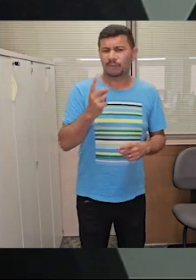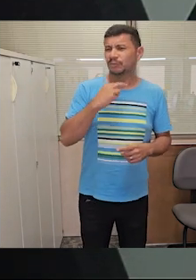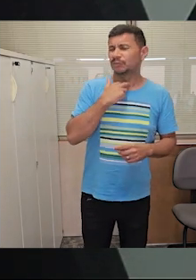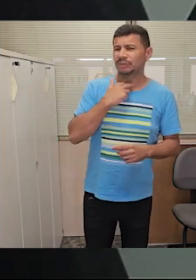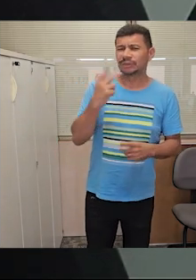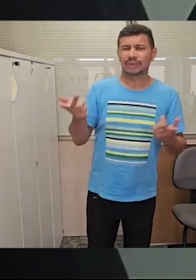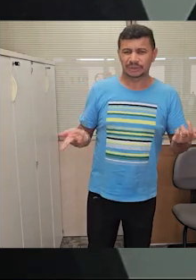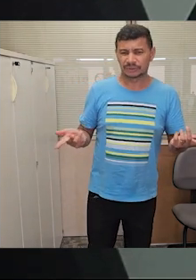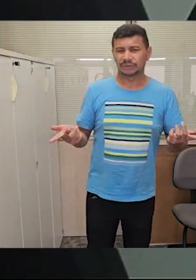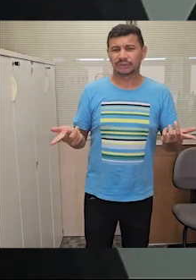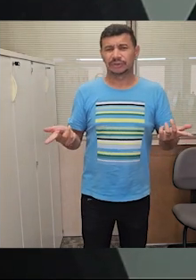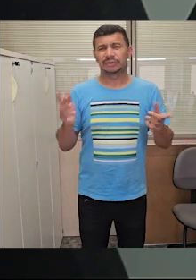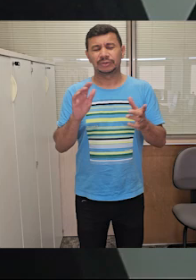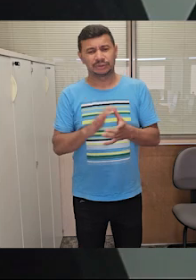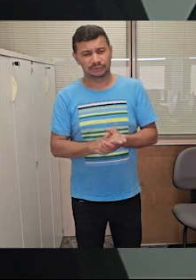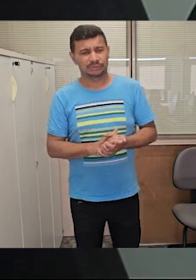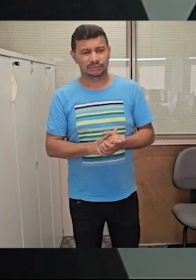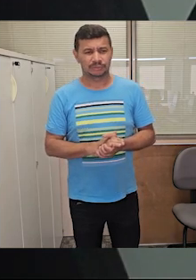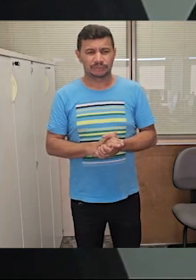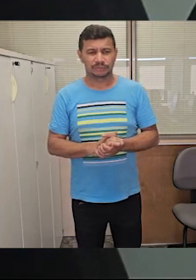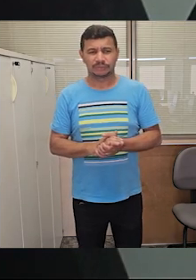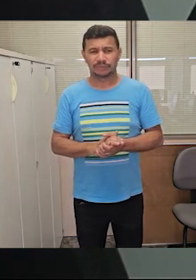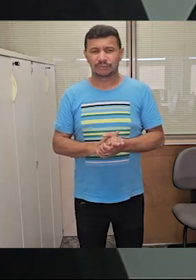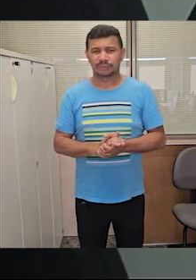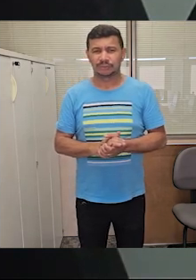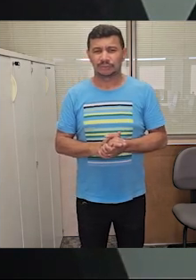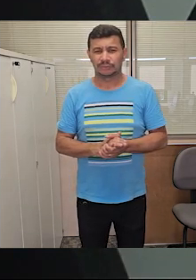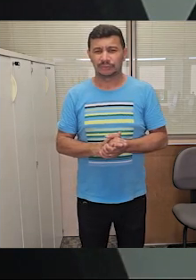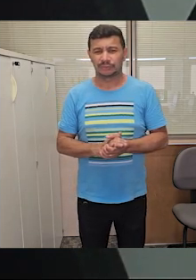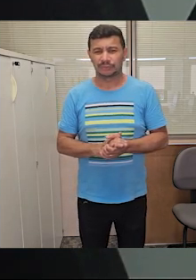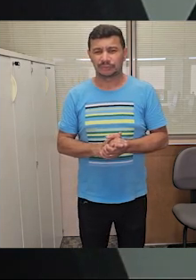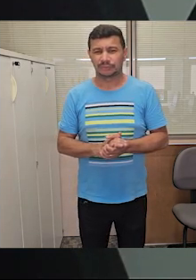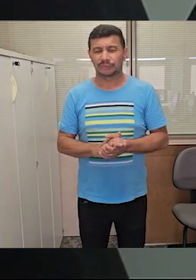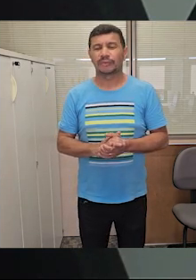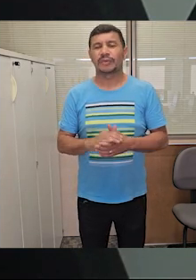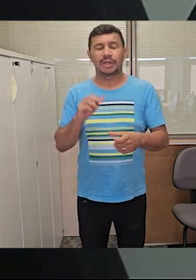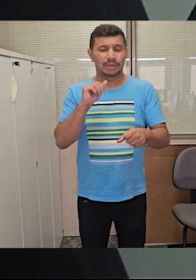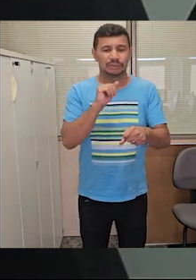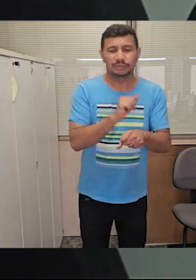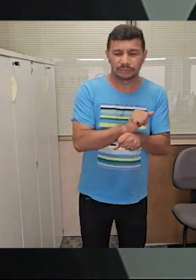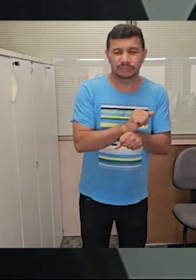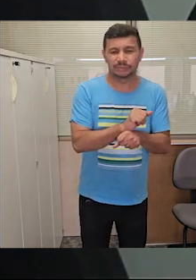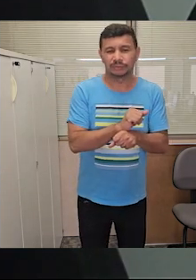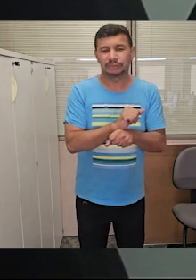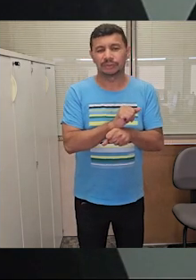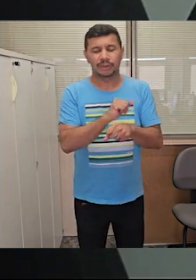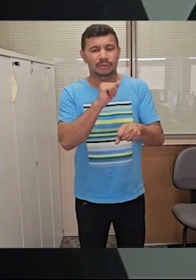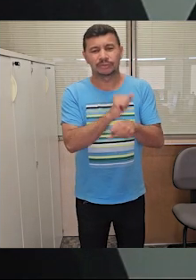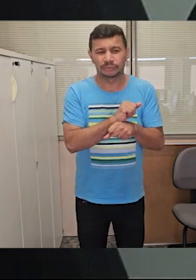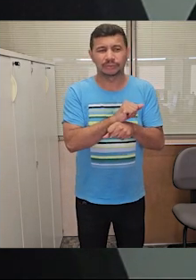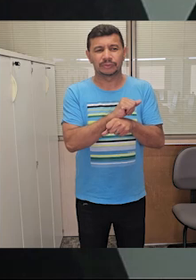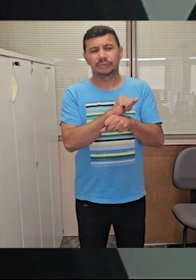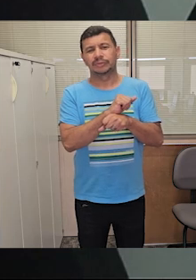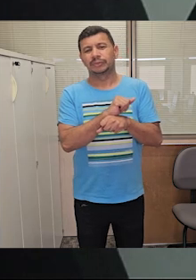quiserem, podem até matar o chefe de vocês. Bom, aí foi o basta para